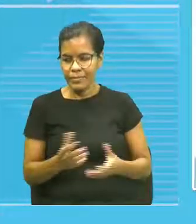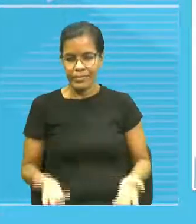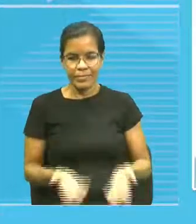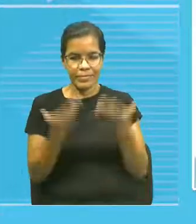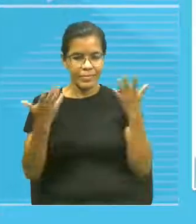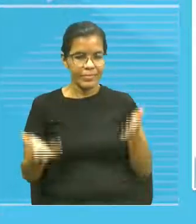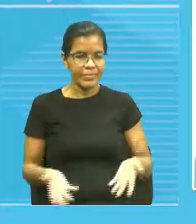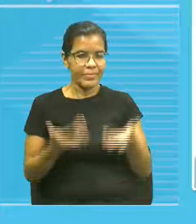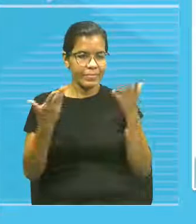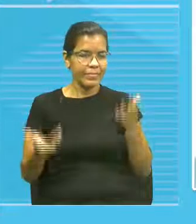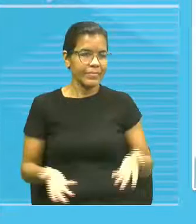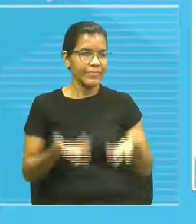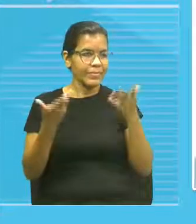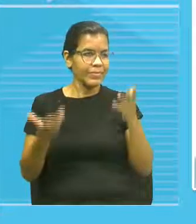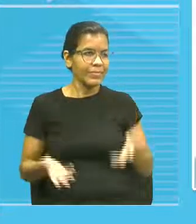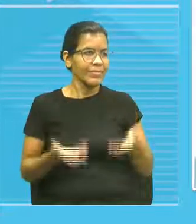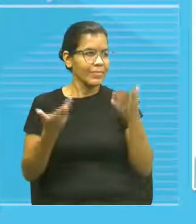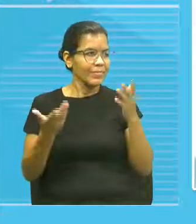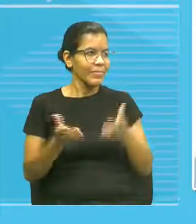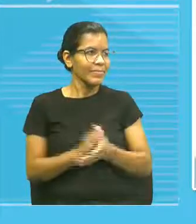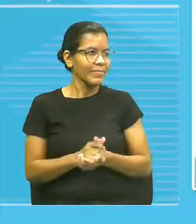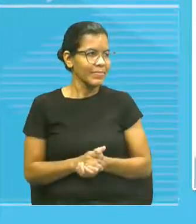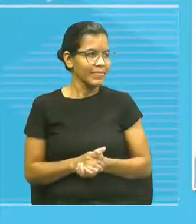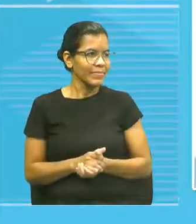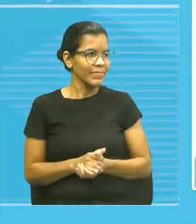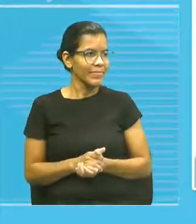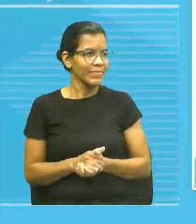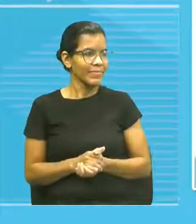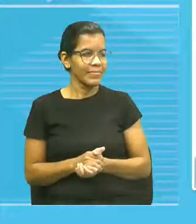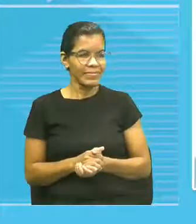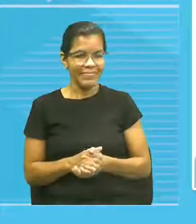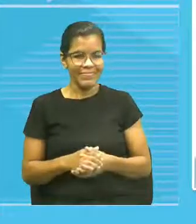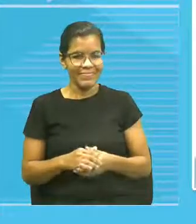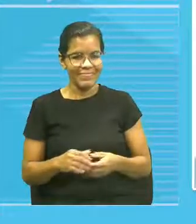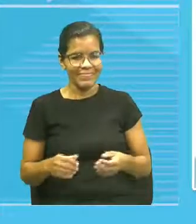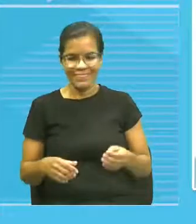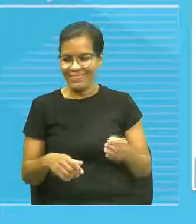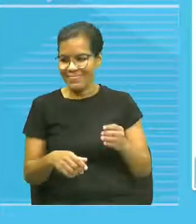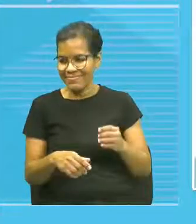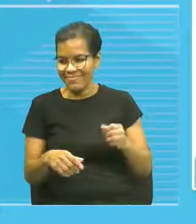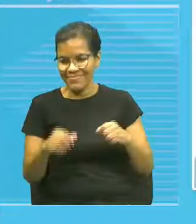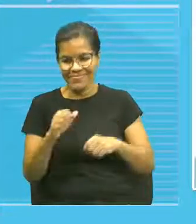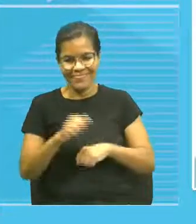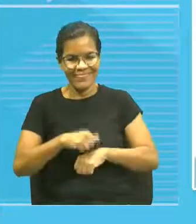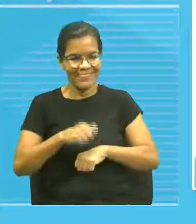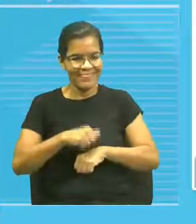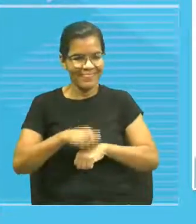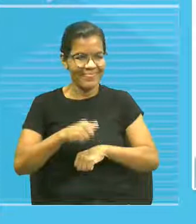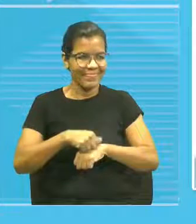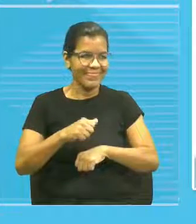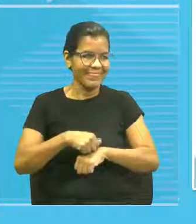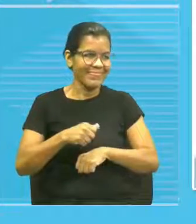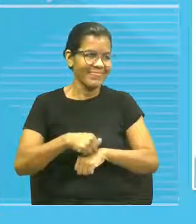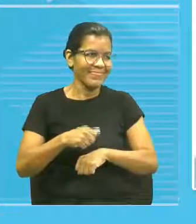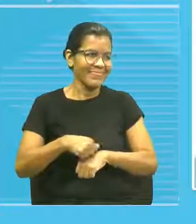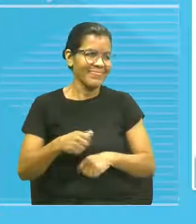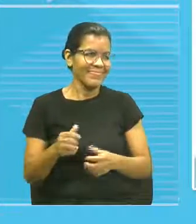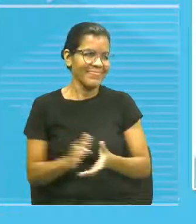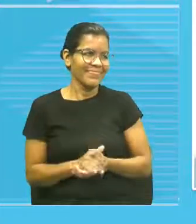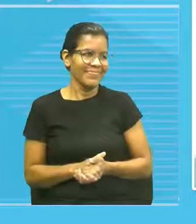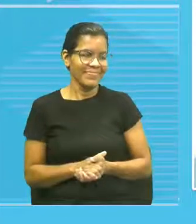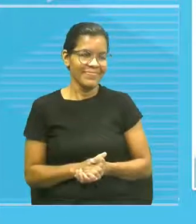Gasta mais do que ganha. Aí fica com saldo negativo. Pois é, exotérmica.